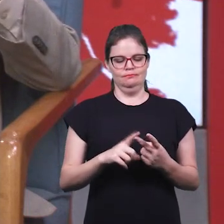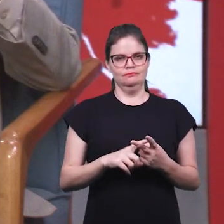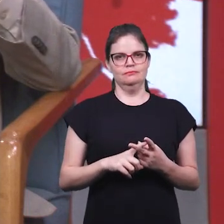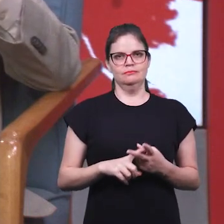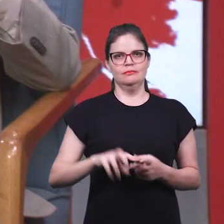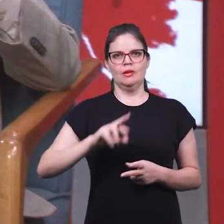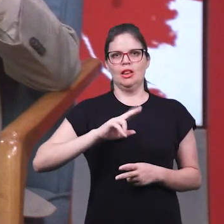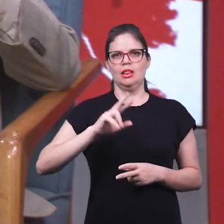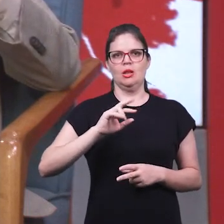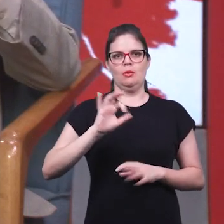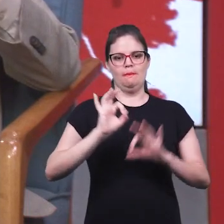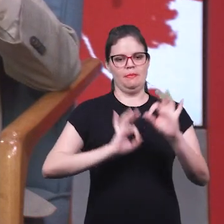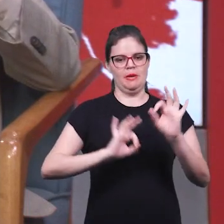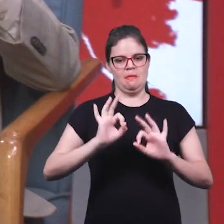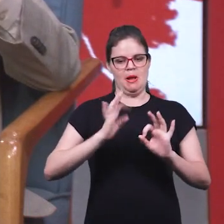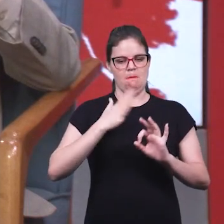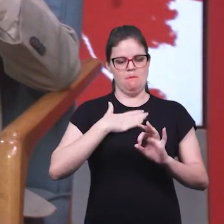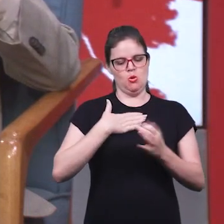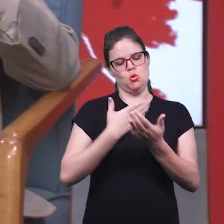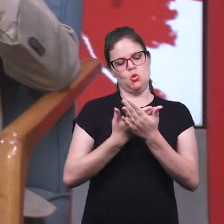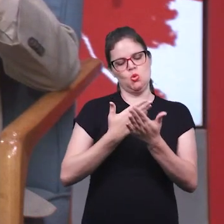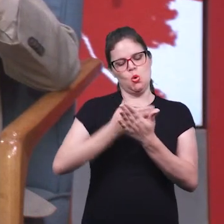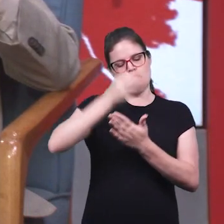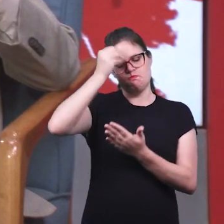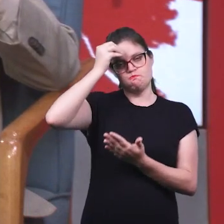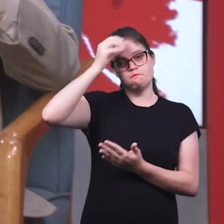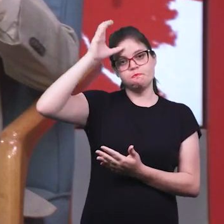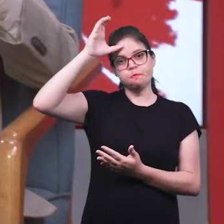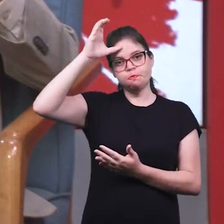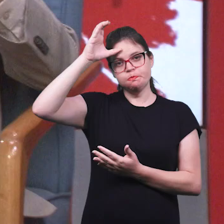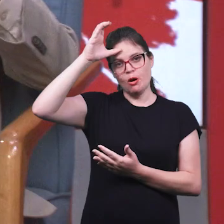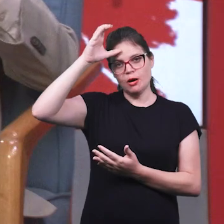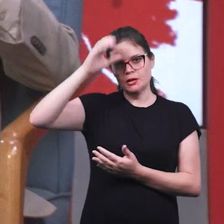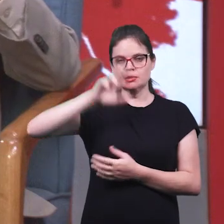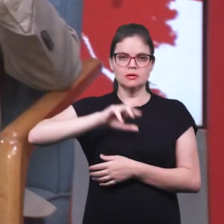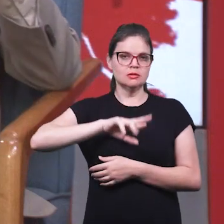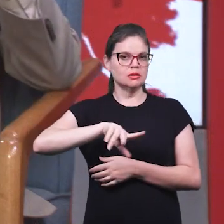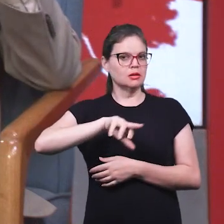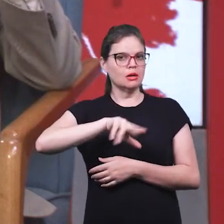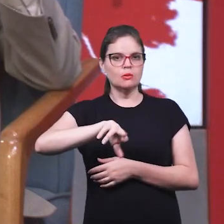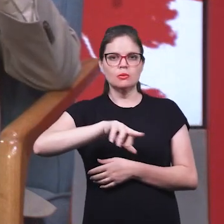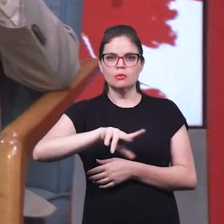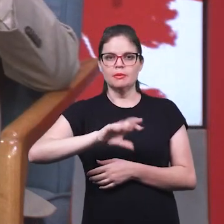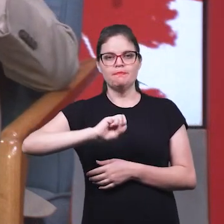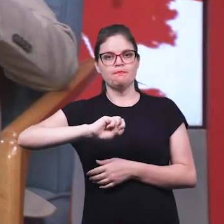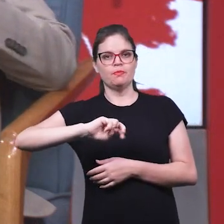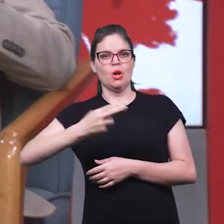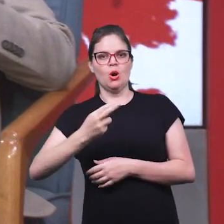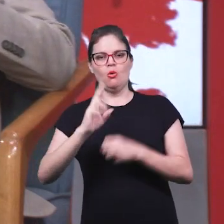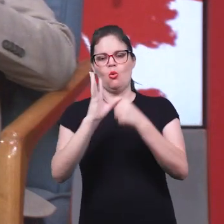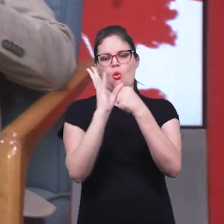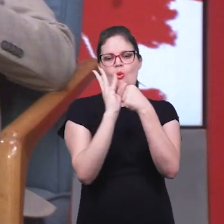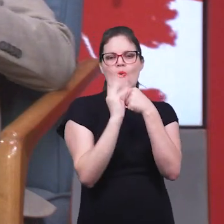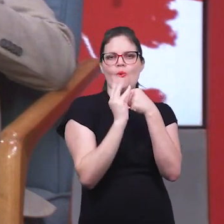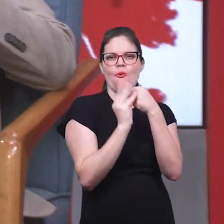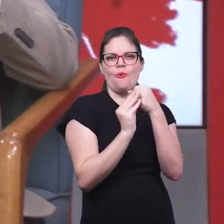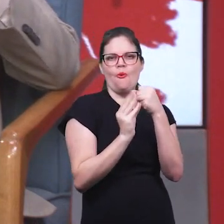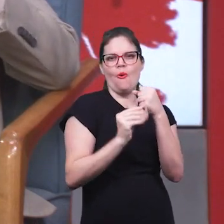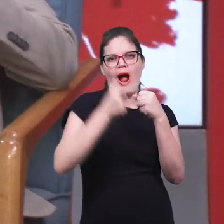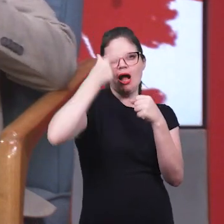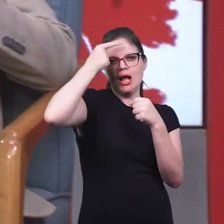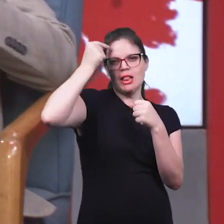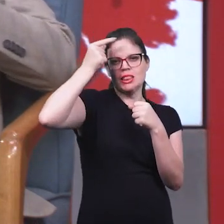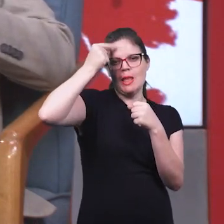sabedoria não é aí preparo cultural, né? Ou nenhum conhecimento